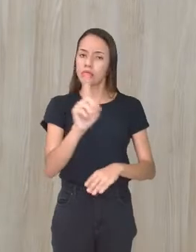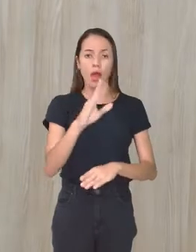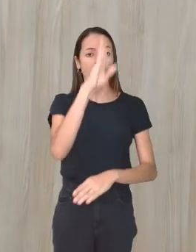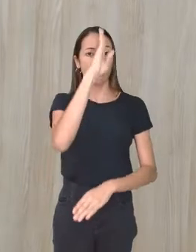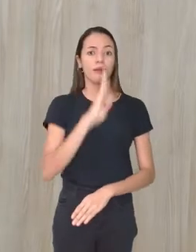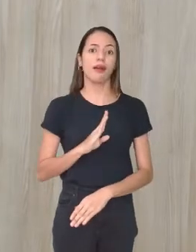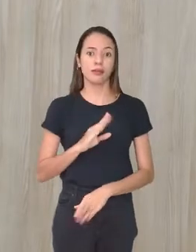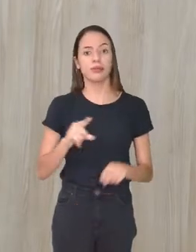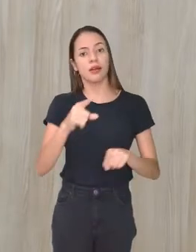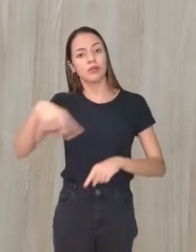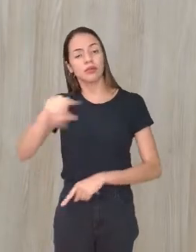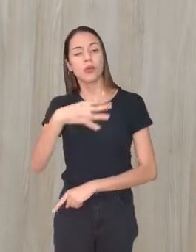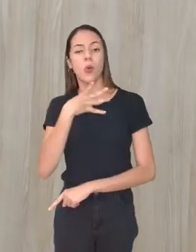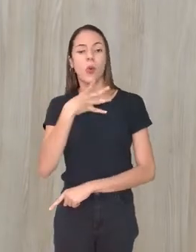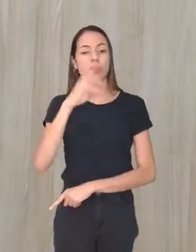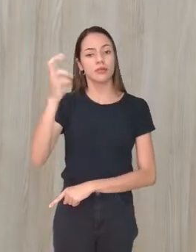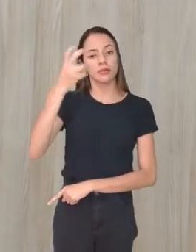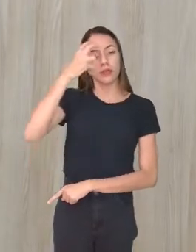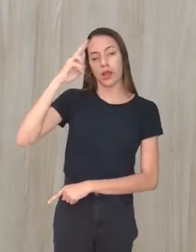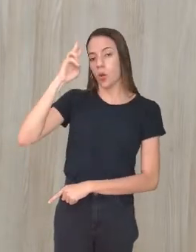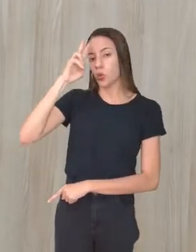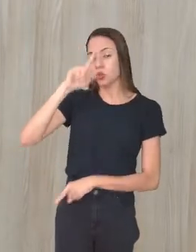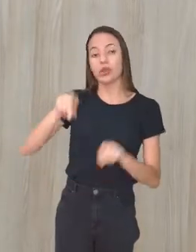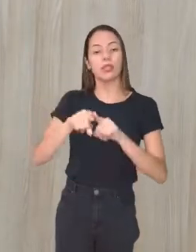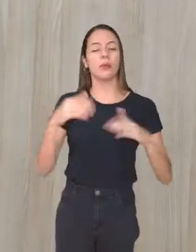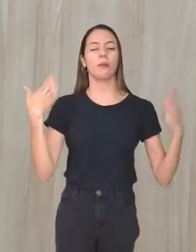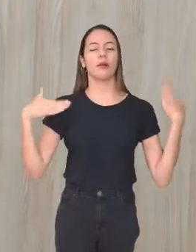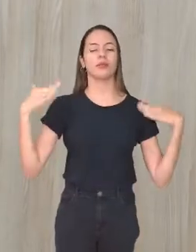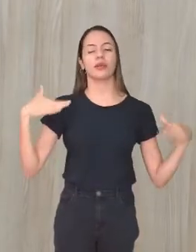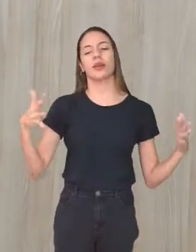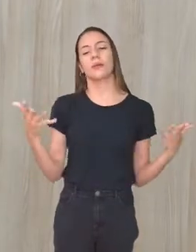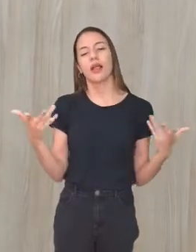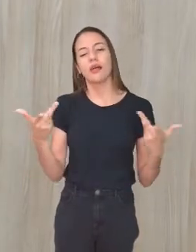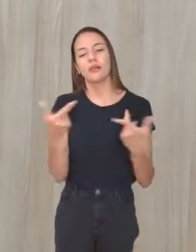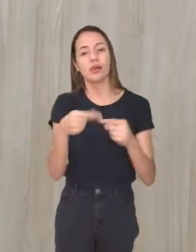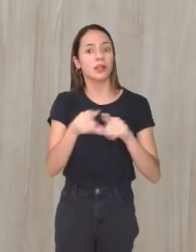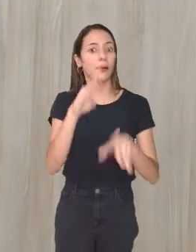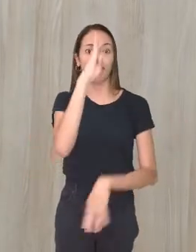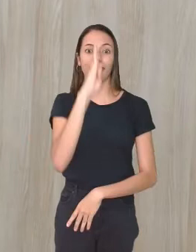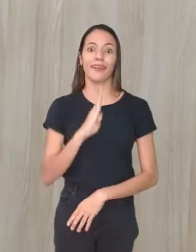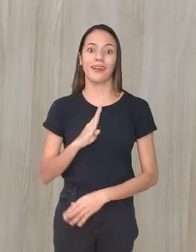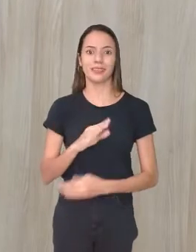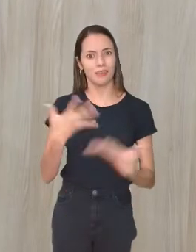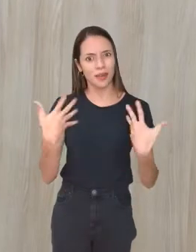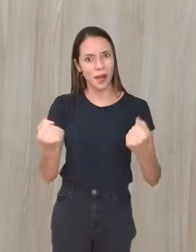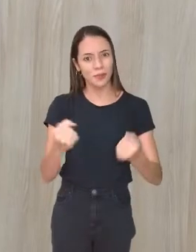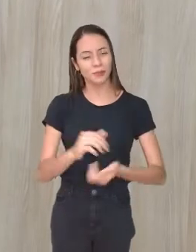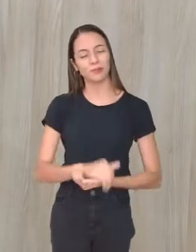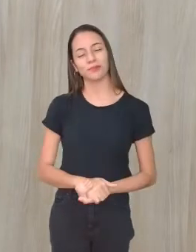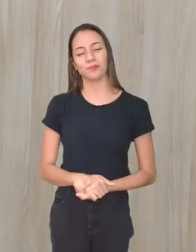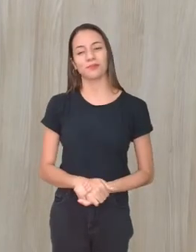história, conhece a nossa cultura, faz um passeio maravilhoso e é de graça. Vamos embora.